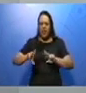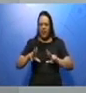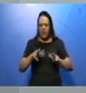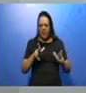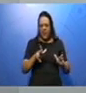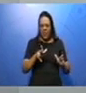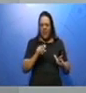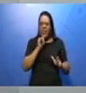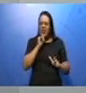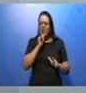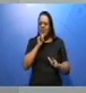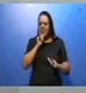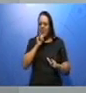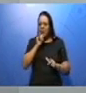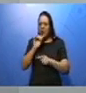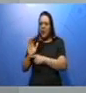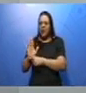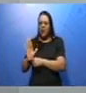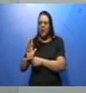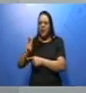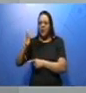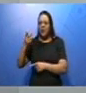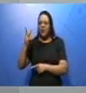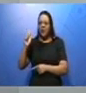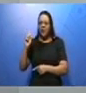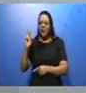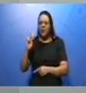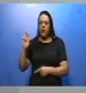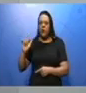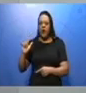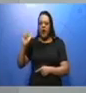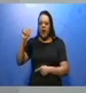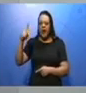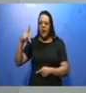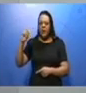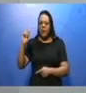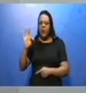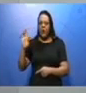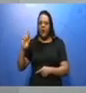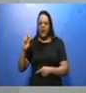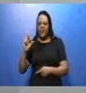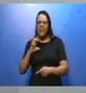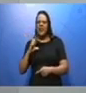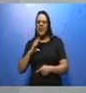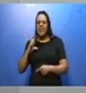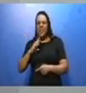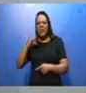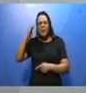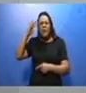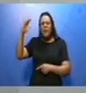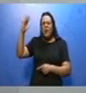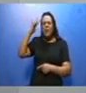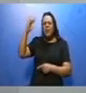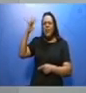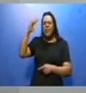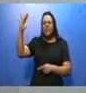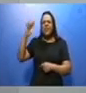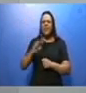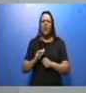de um outro ambiente, a ficção, a imaginação, a escola de Hogwarts, e aí eu tenho uma série